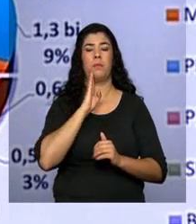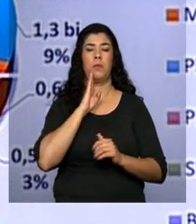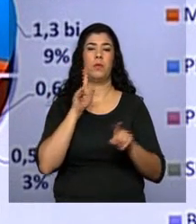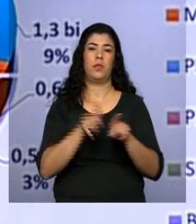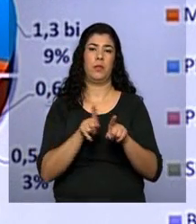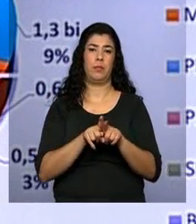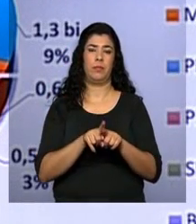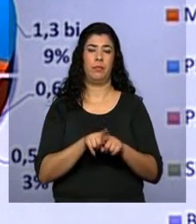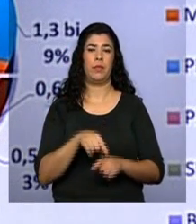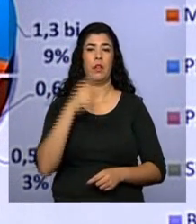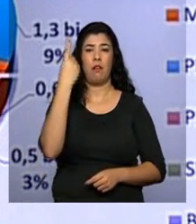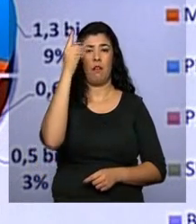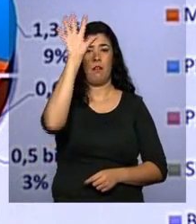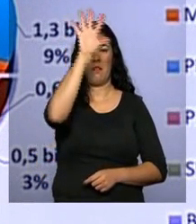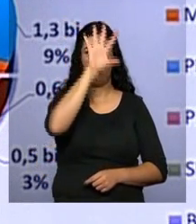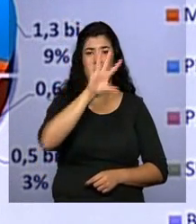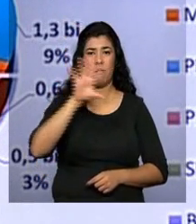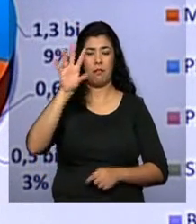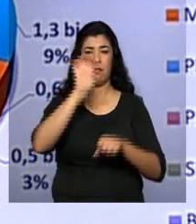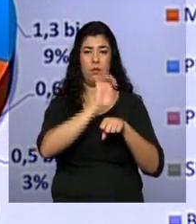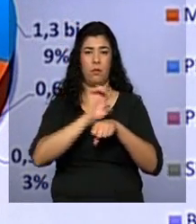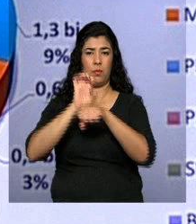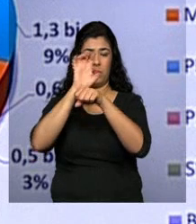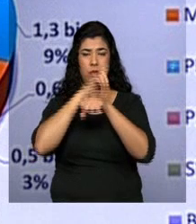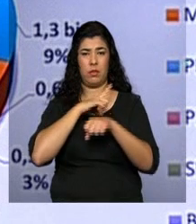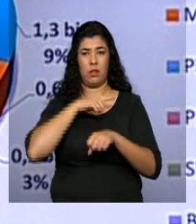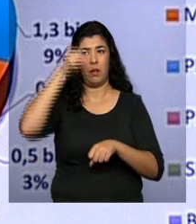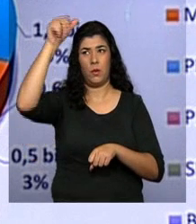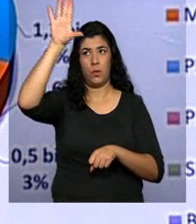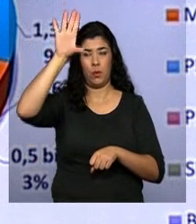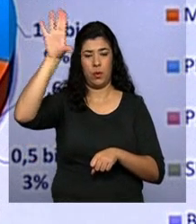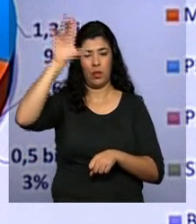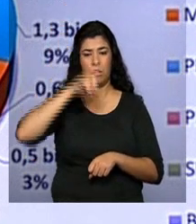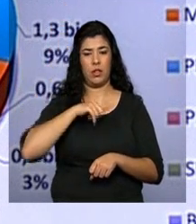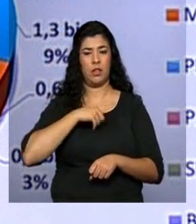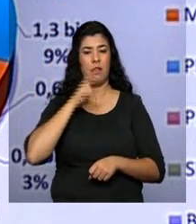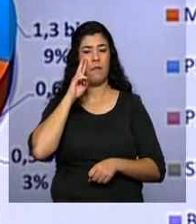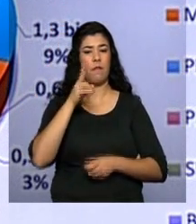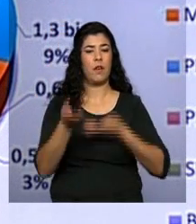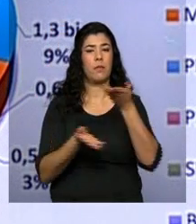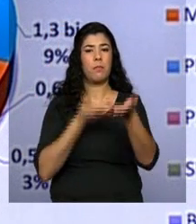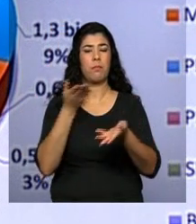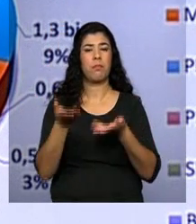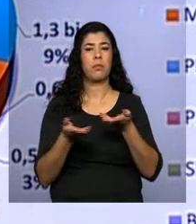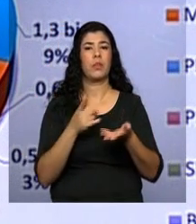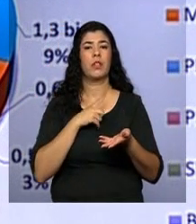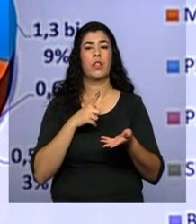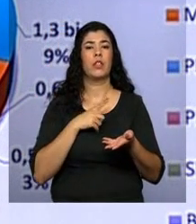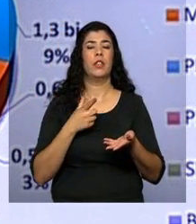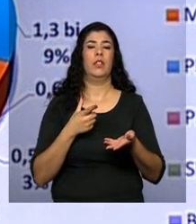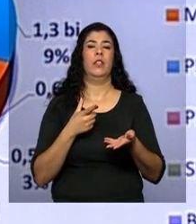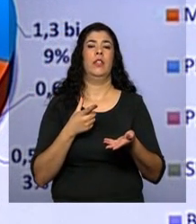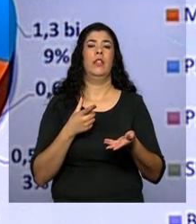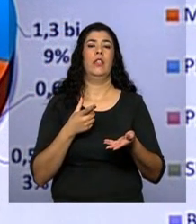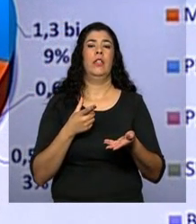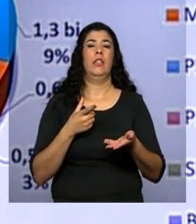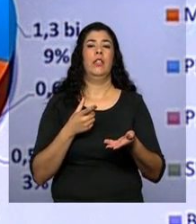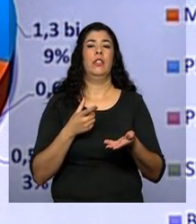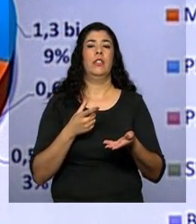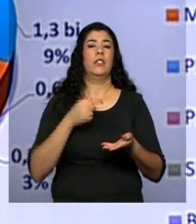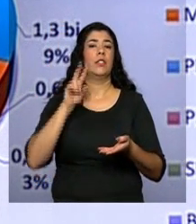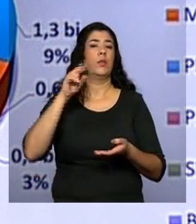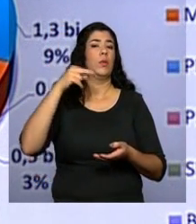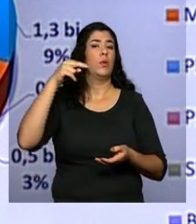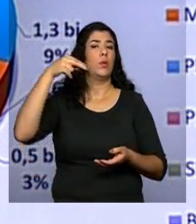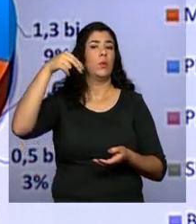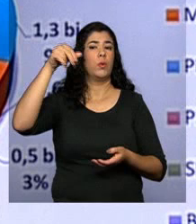por estado e aí só o detalhe de que nós atendemos também a região norte de Minas